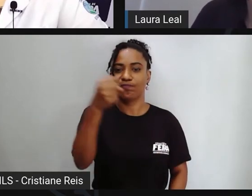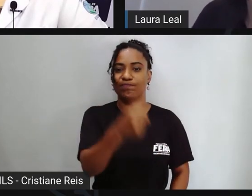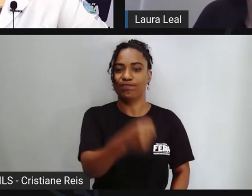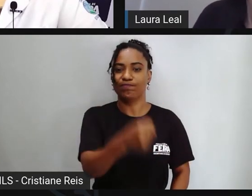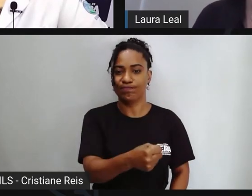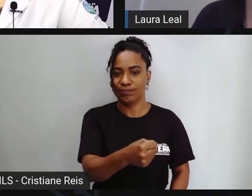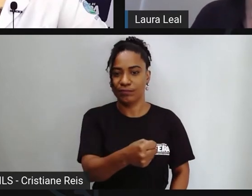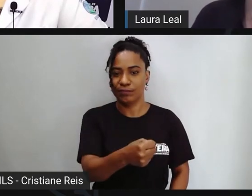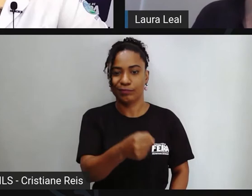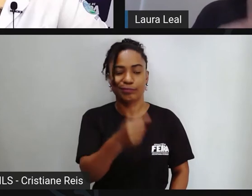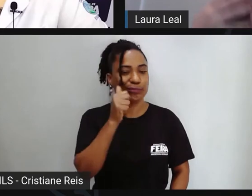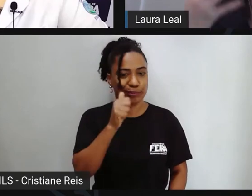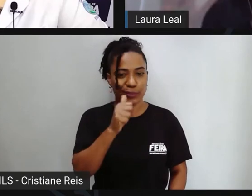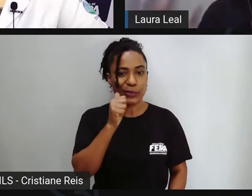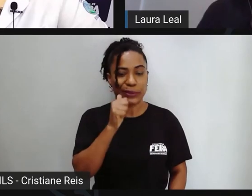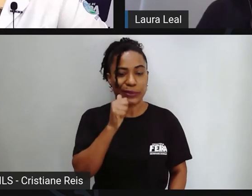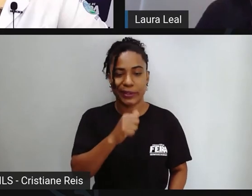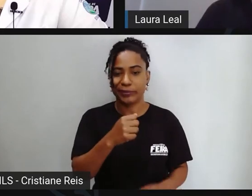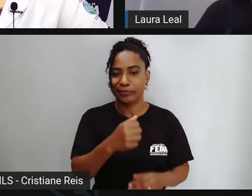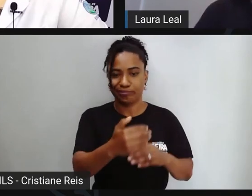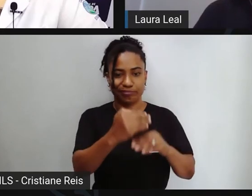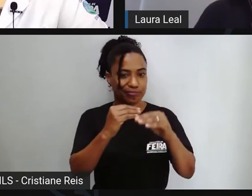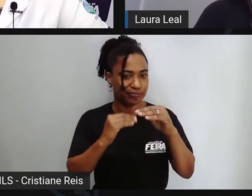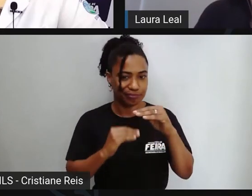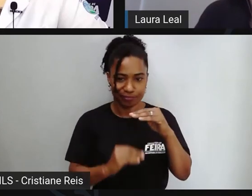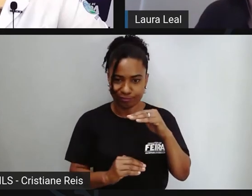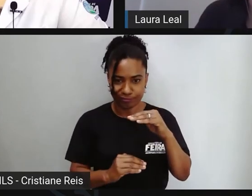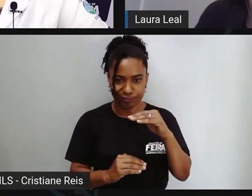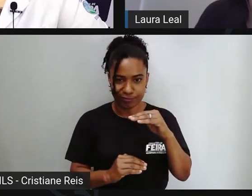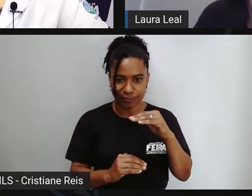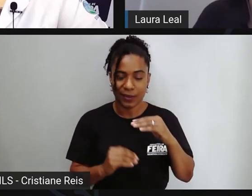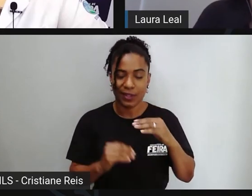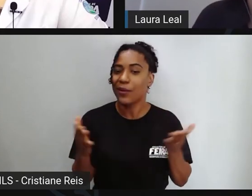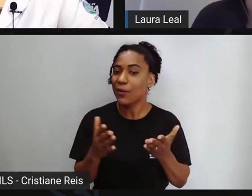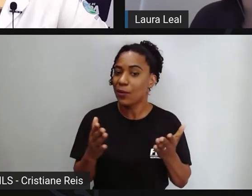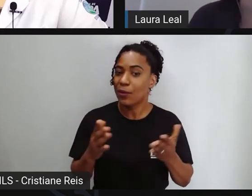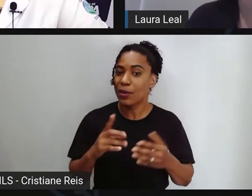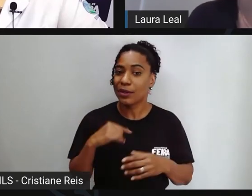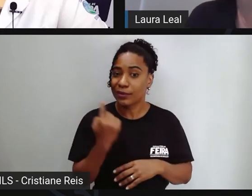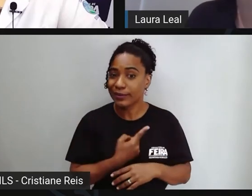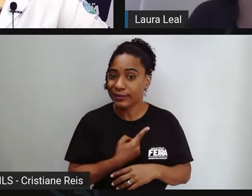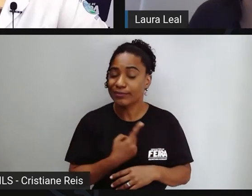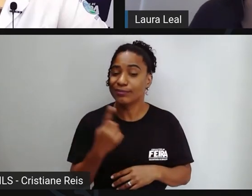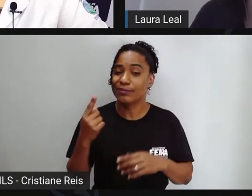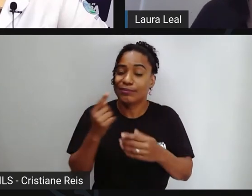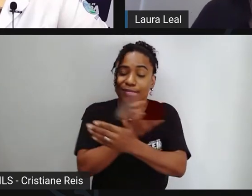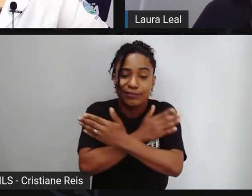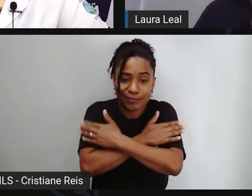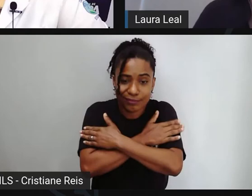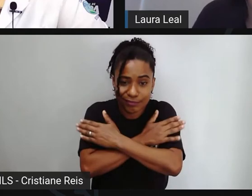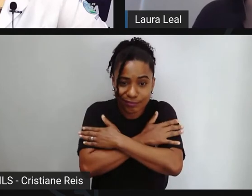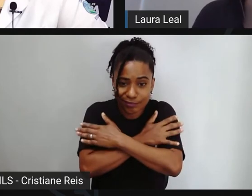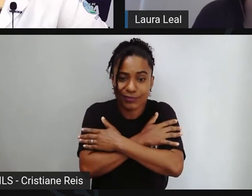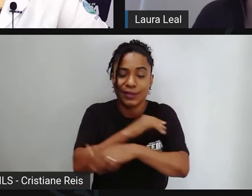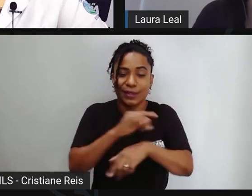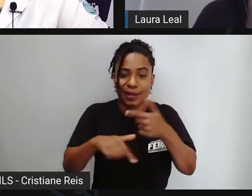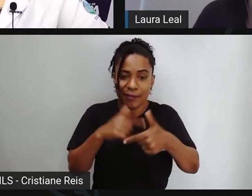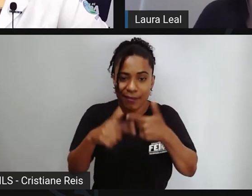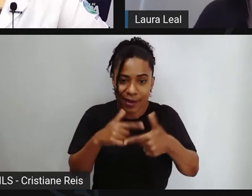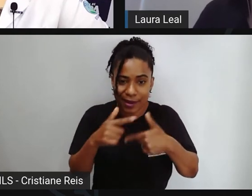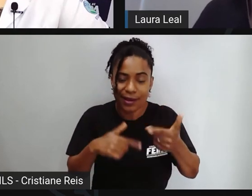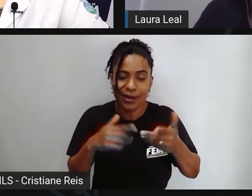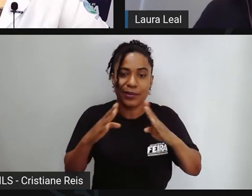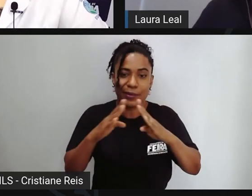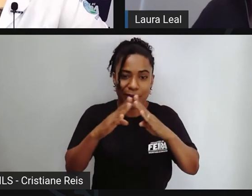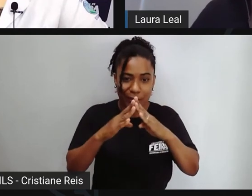vacas magras, a gente está vivendo uma época que está difícil encontrar emprego, a gente está vivendo uma época que está difícil a gente encontrar postos de saúde, vagas em